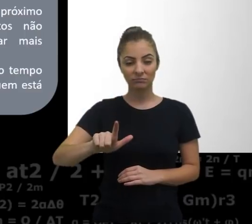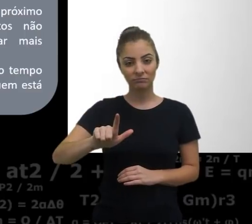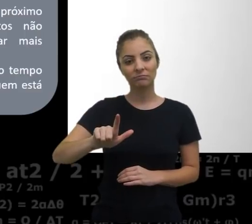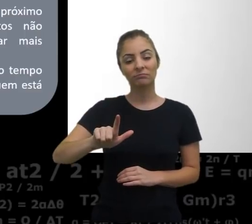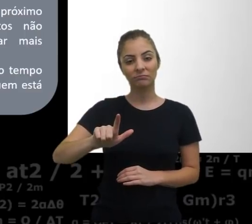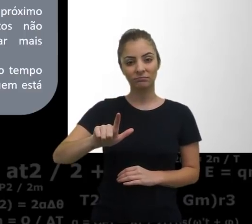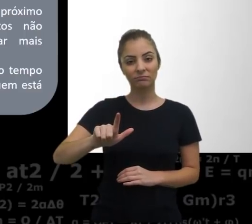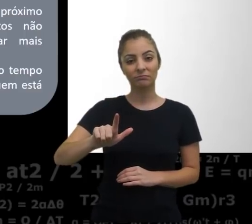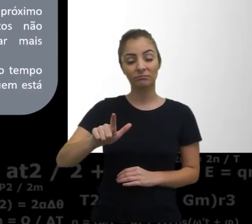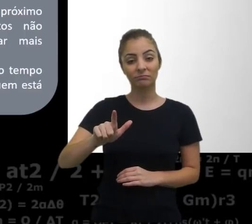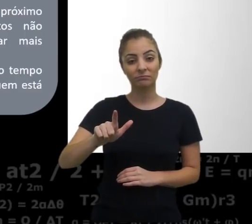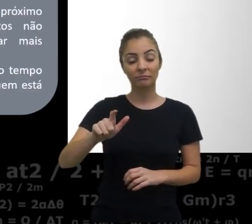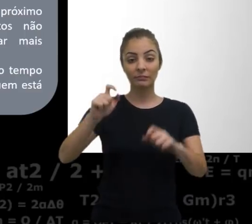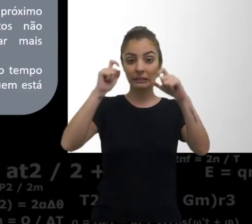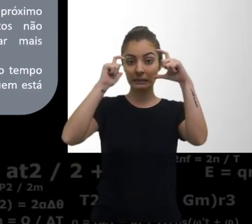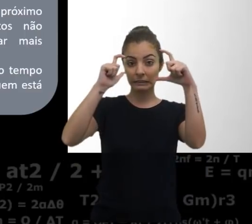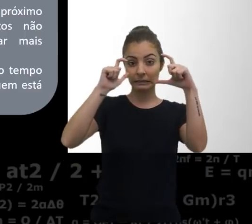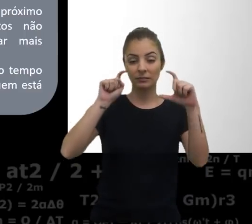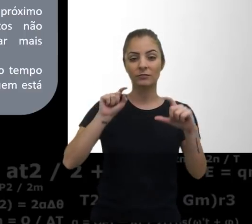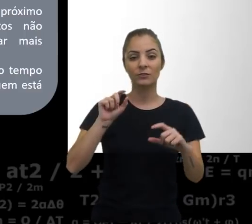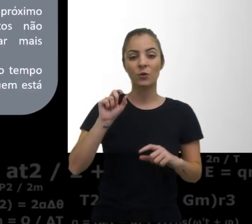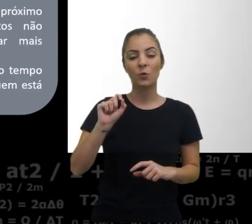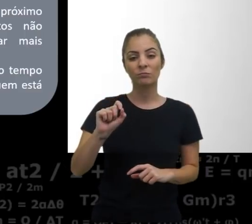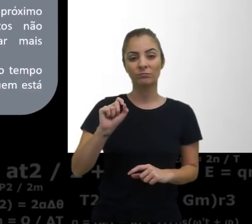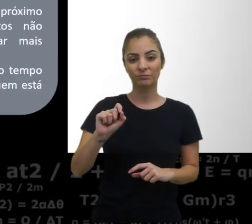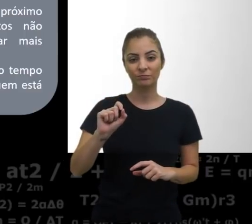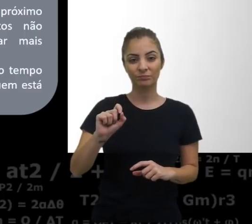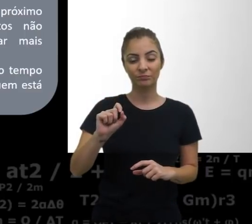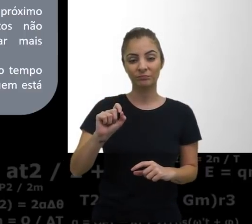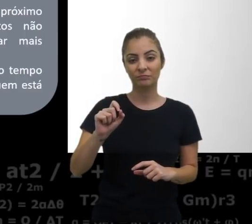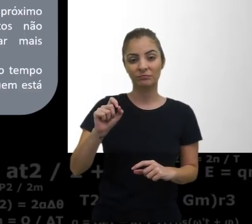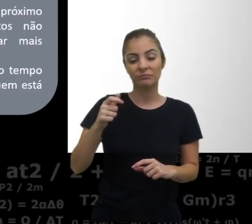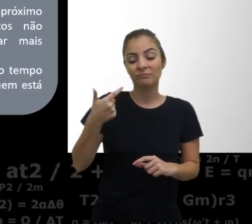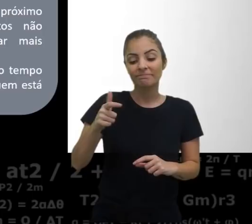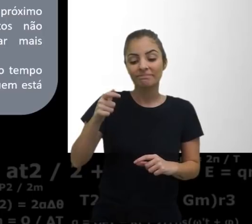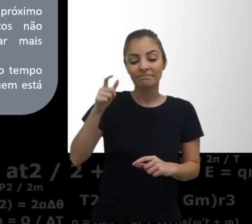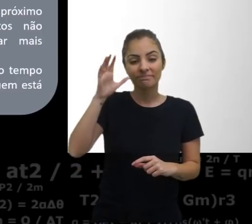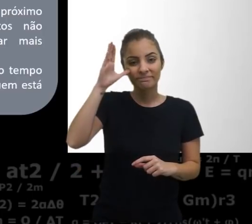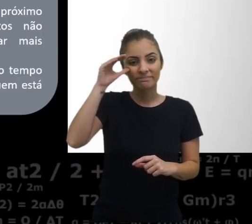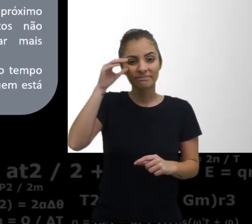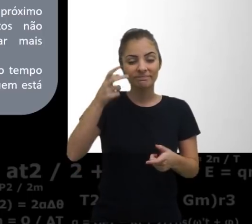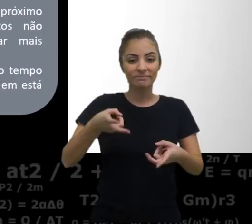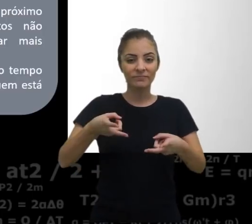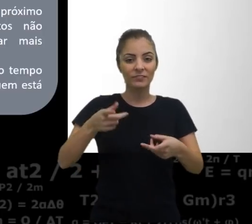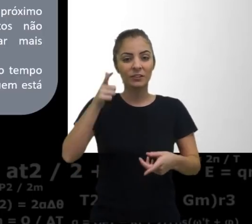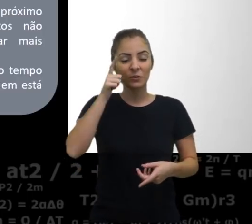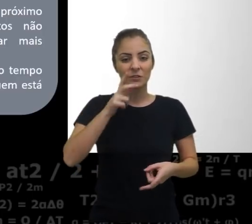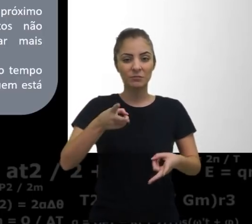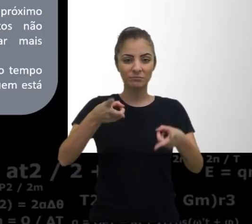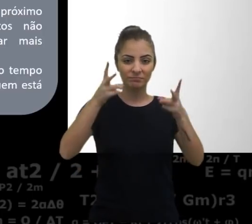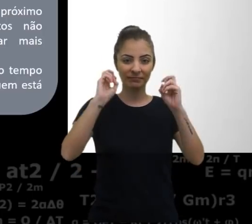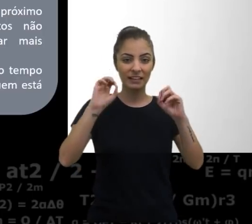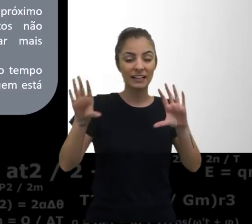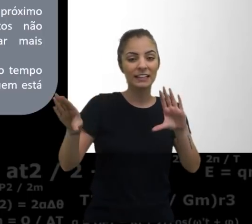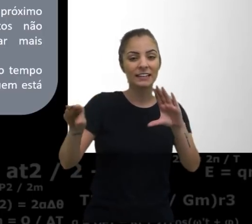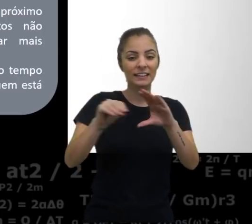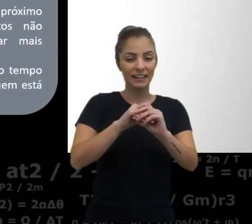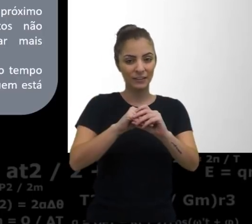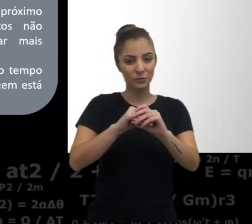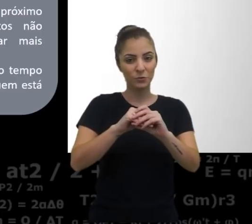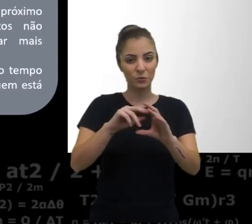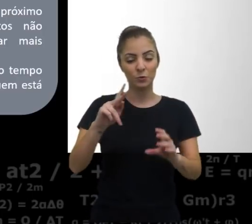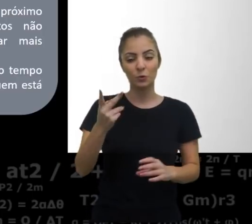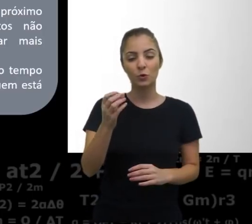Chamar atenção para algumas coisas aqui, que nenhum observador externo ao buraco negro é capaz de observar qualquer evento que ocorra dentro do horizonte de